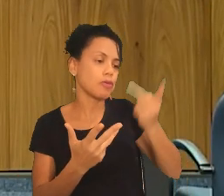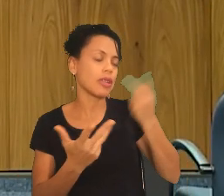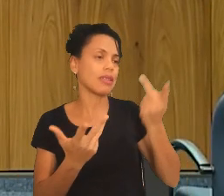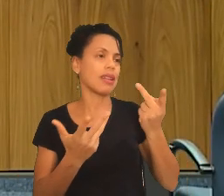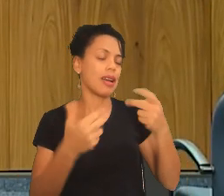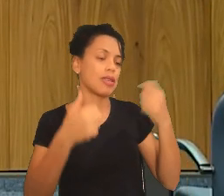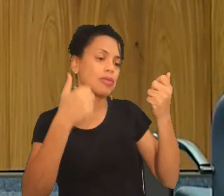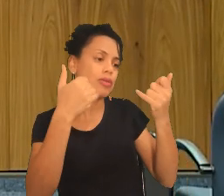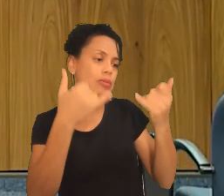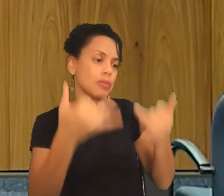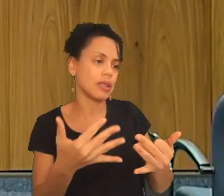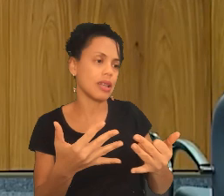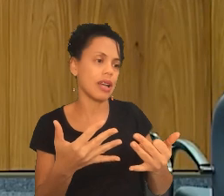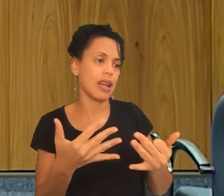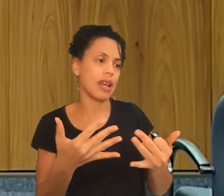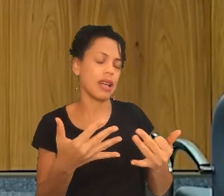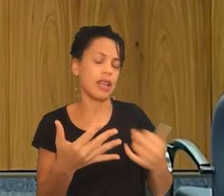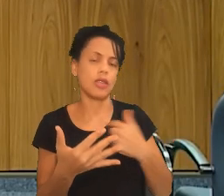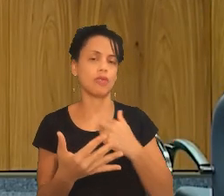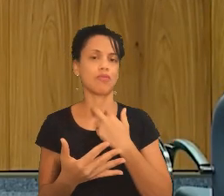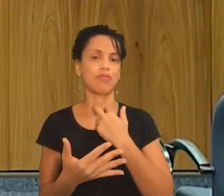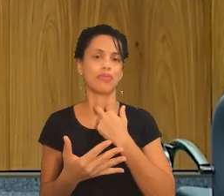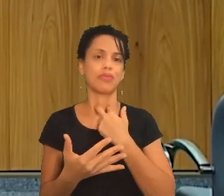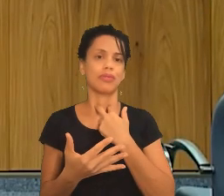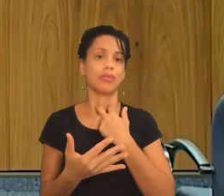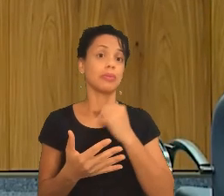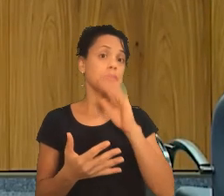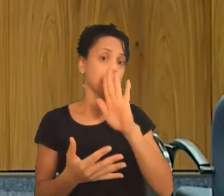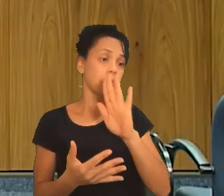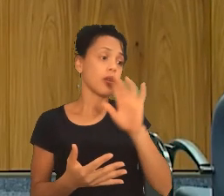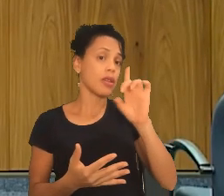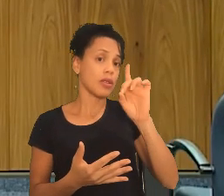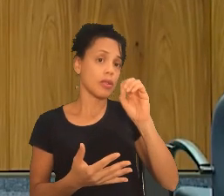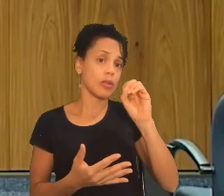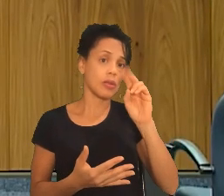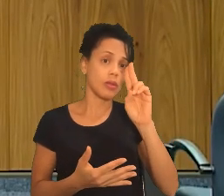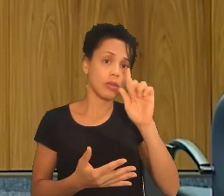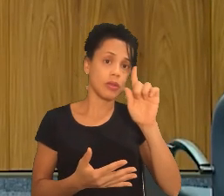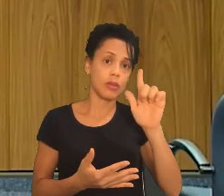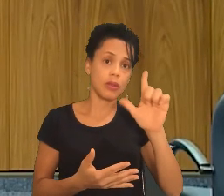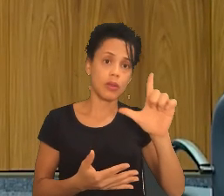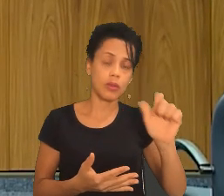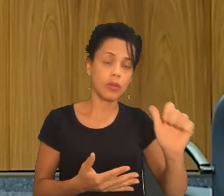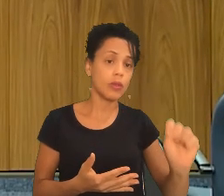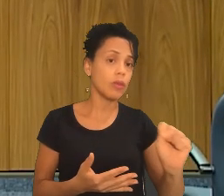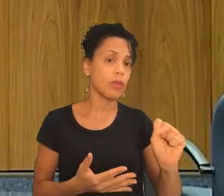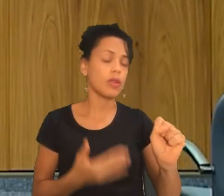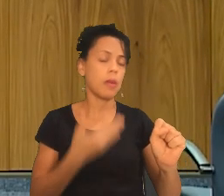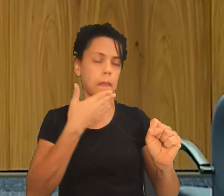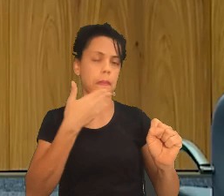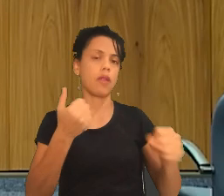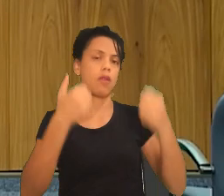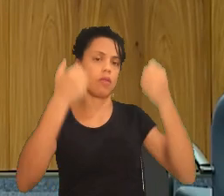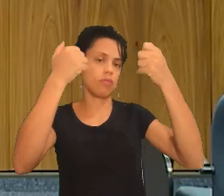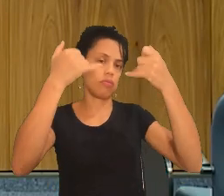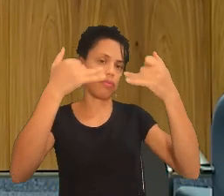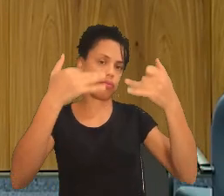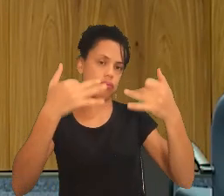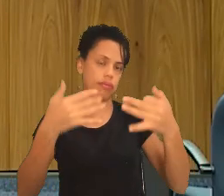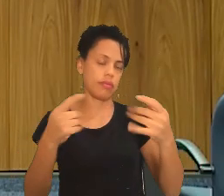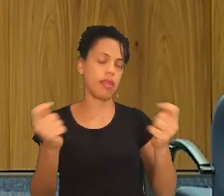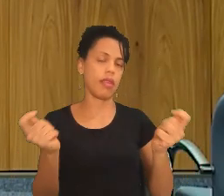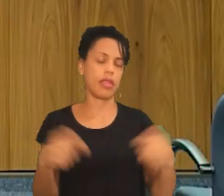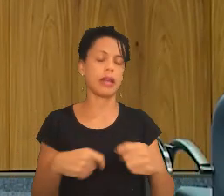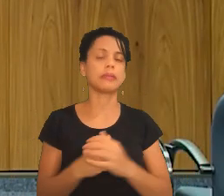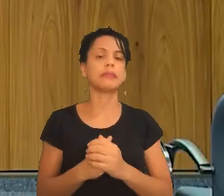O Douglas acho que pode com certeza falar muito mais para vocês sobre isso. Uma coisa que eu queria